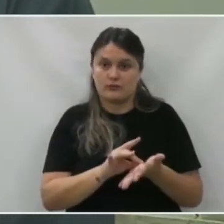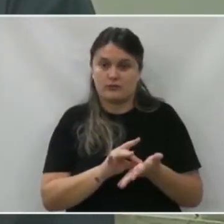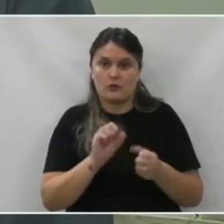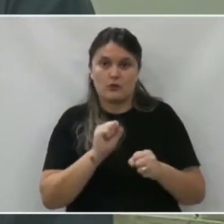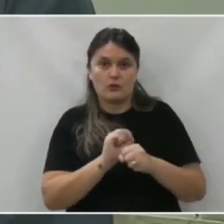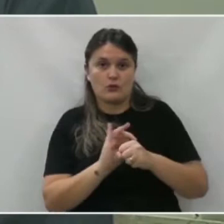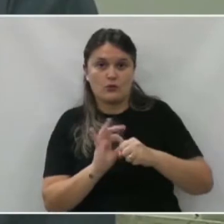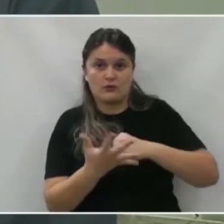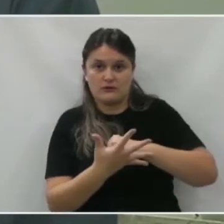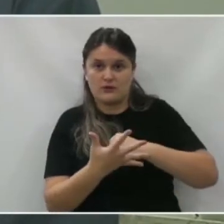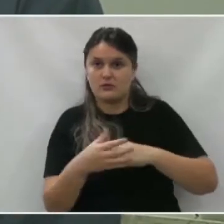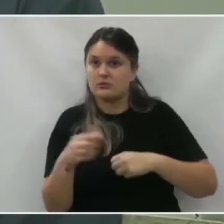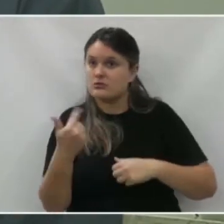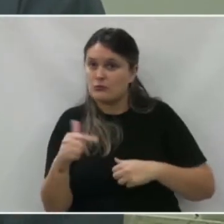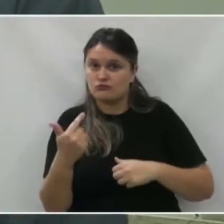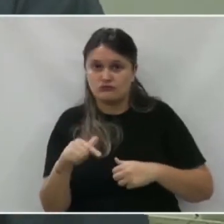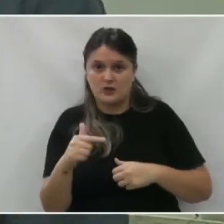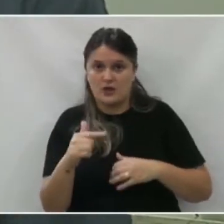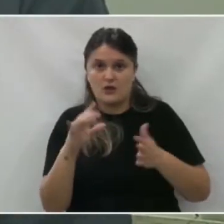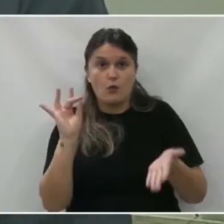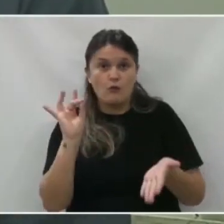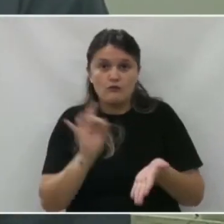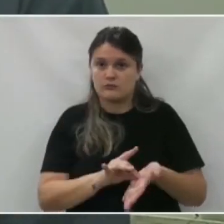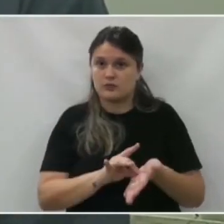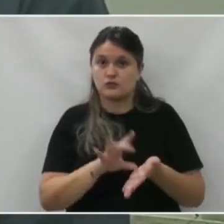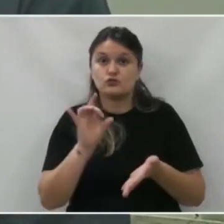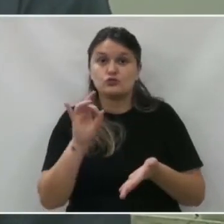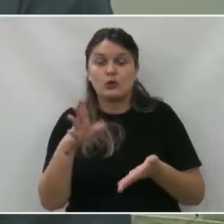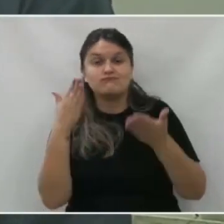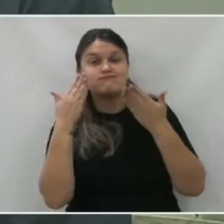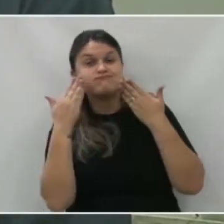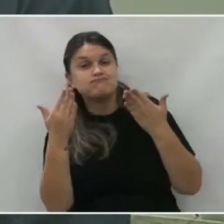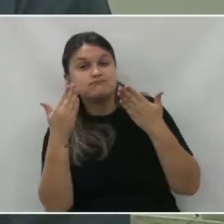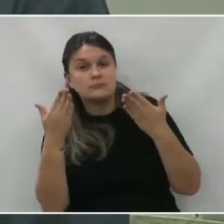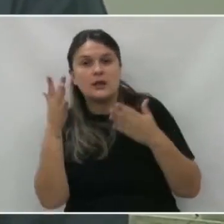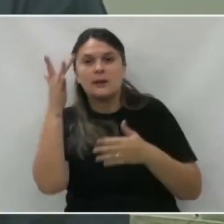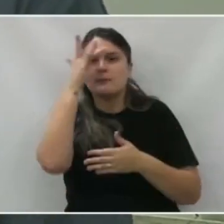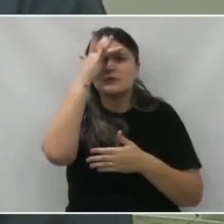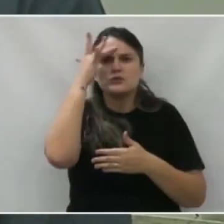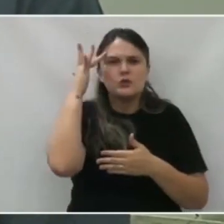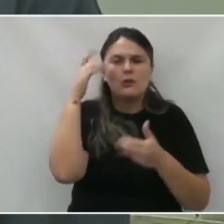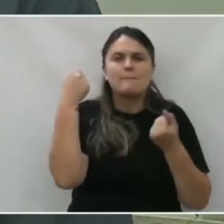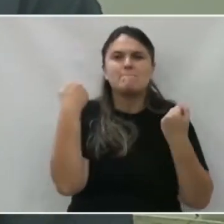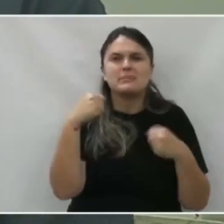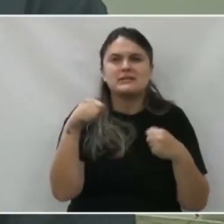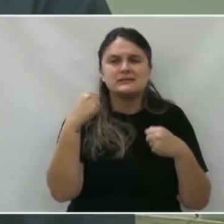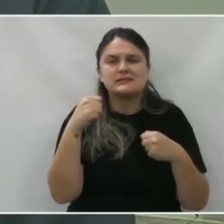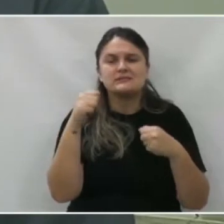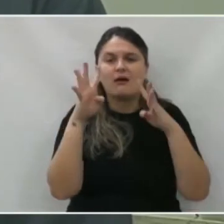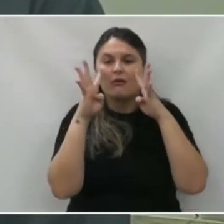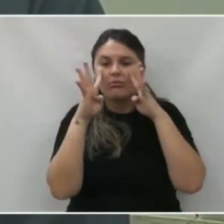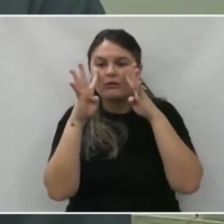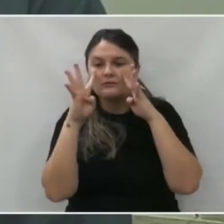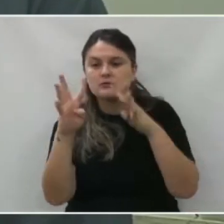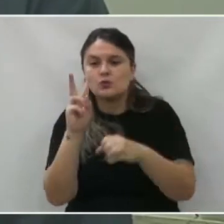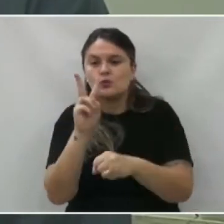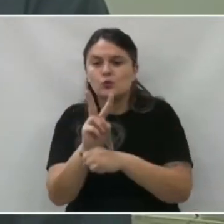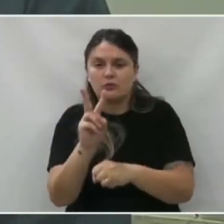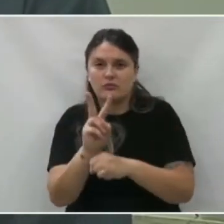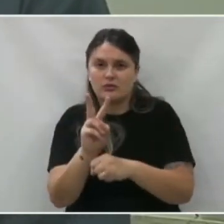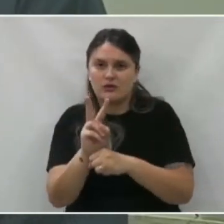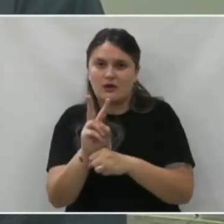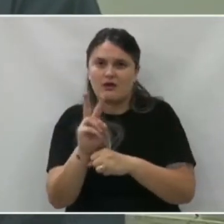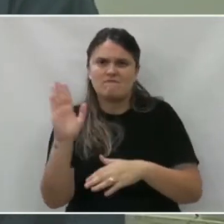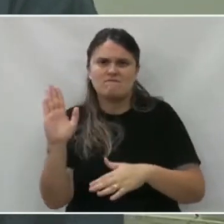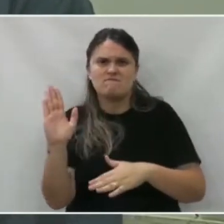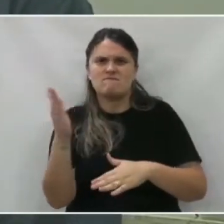momento, né, isso é primordial. Que as pessoas procurem não disseminar determinadas notícias, né, que